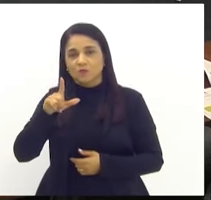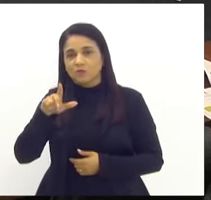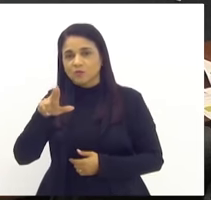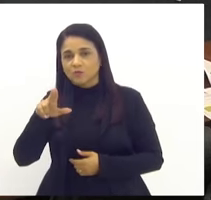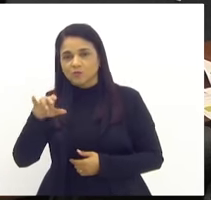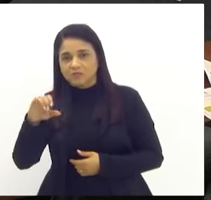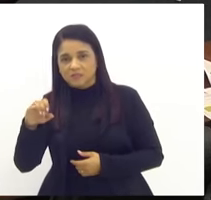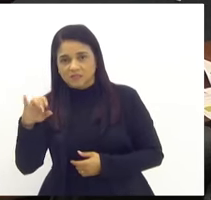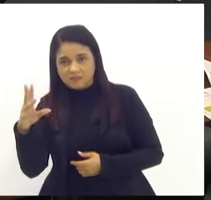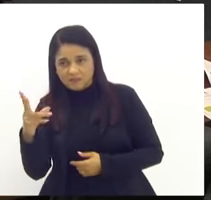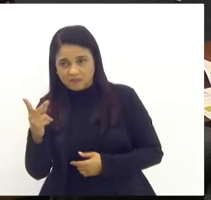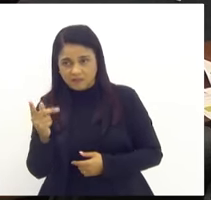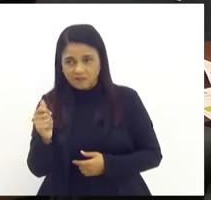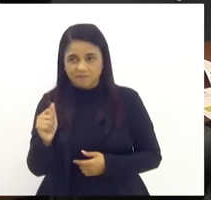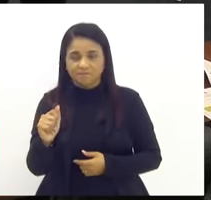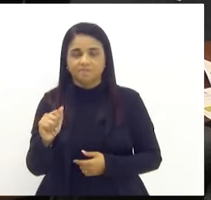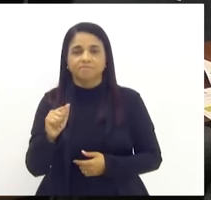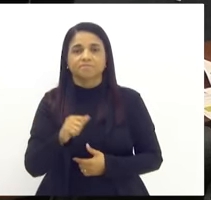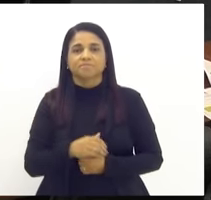por